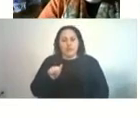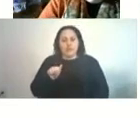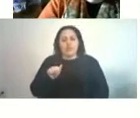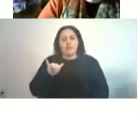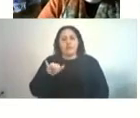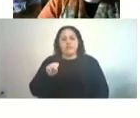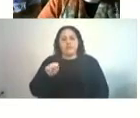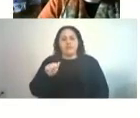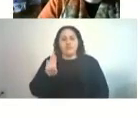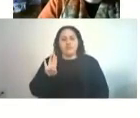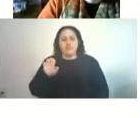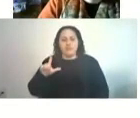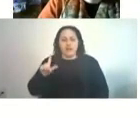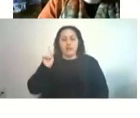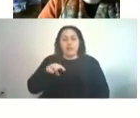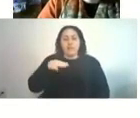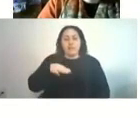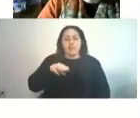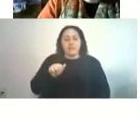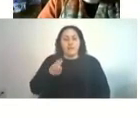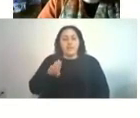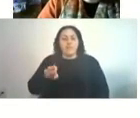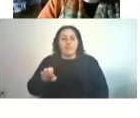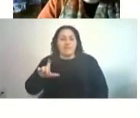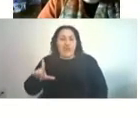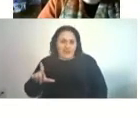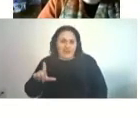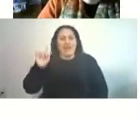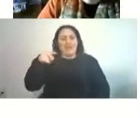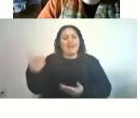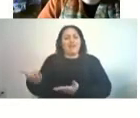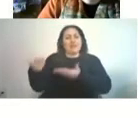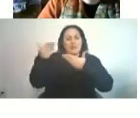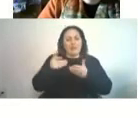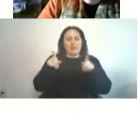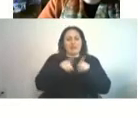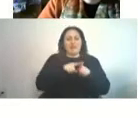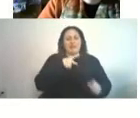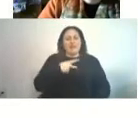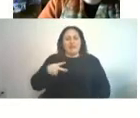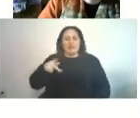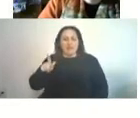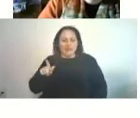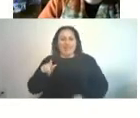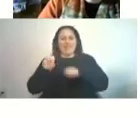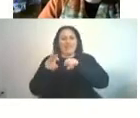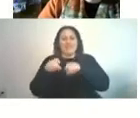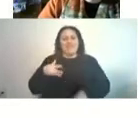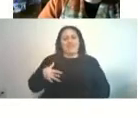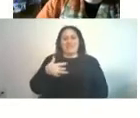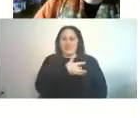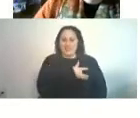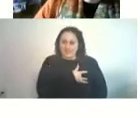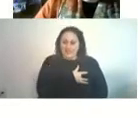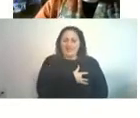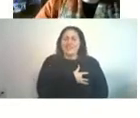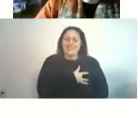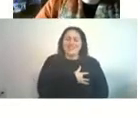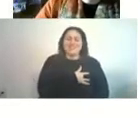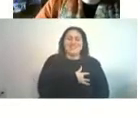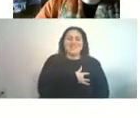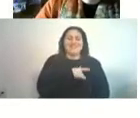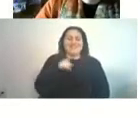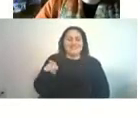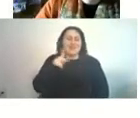Mabel, que é nossa professora convidada também no nosso programa de pós-graduação Ensino na Saúde. Estamos com a colaboração